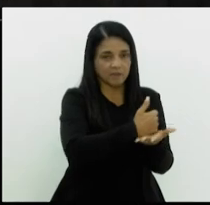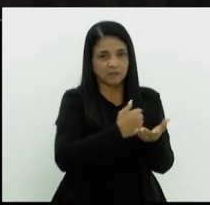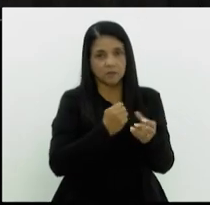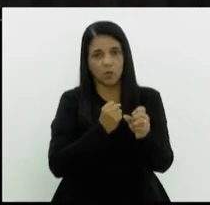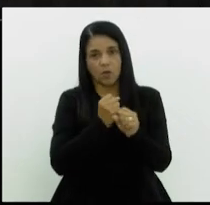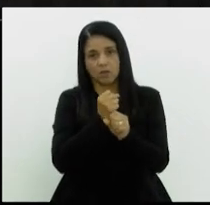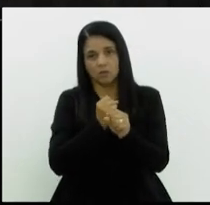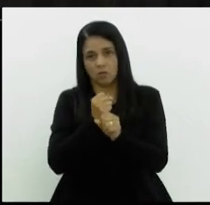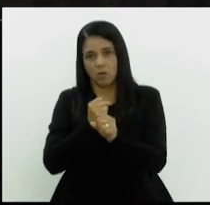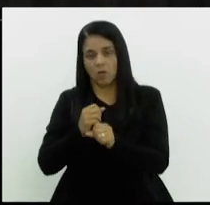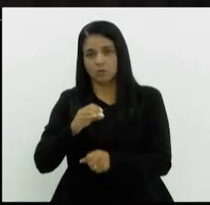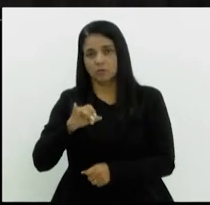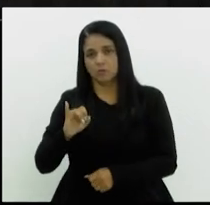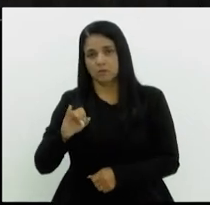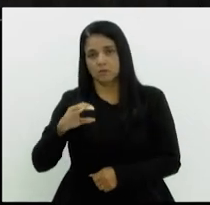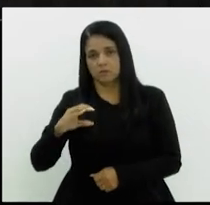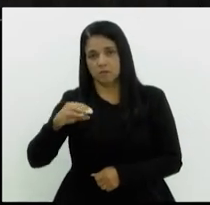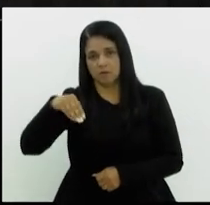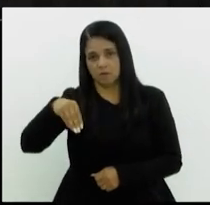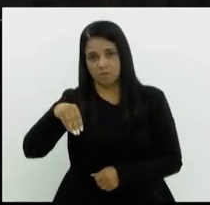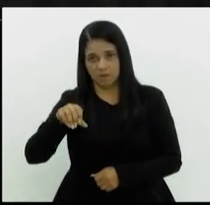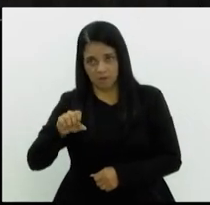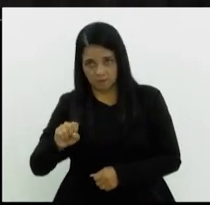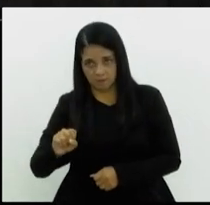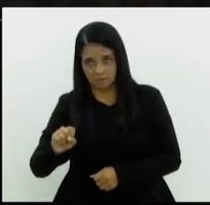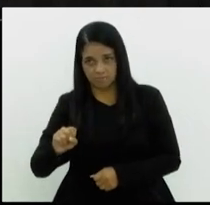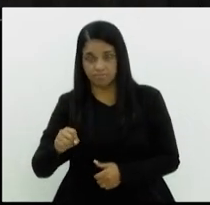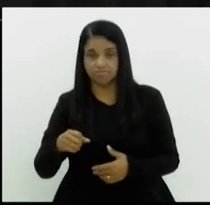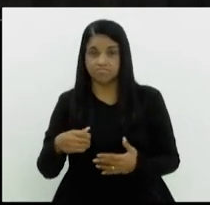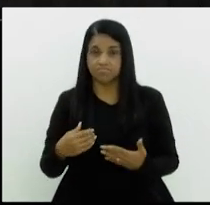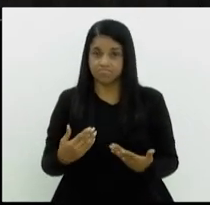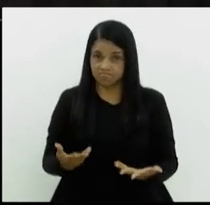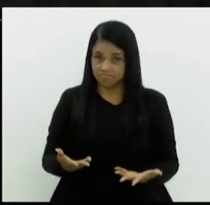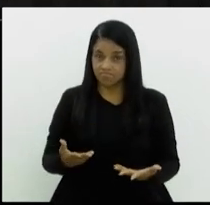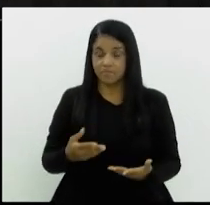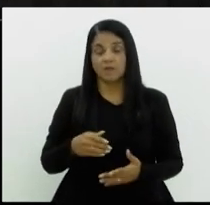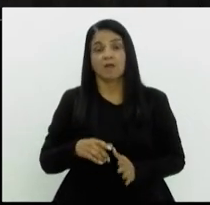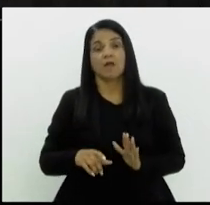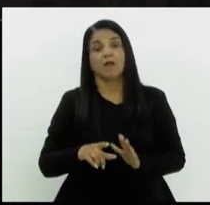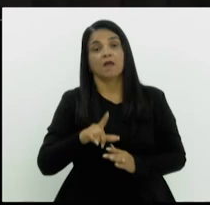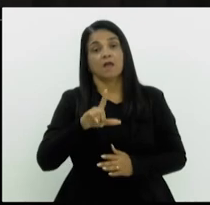do ICMS. Então, a LDO